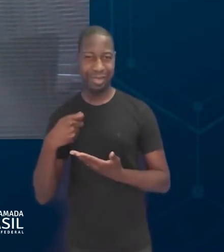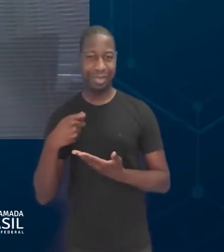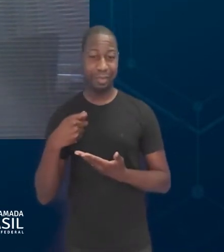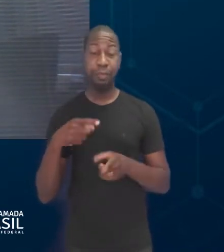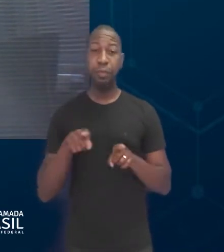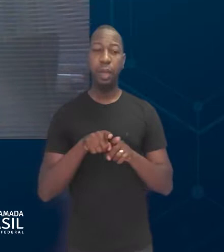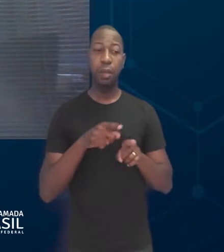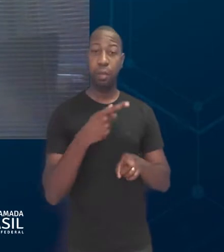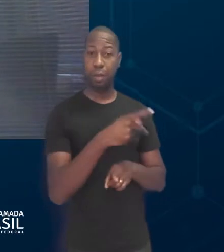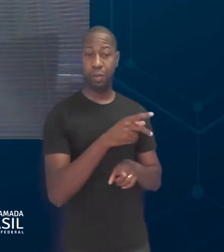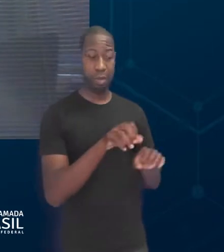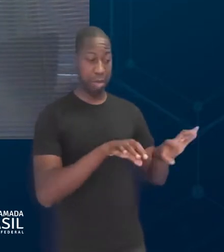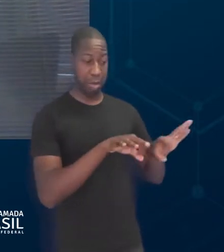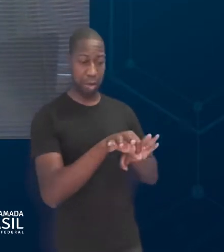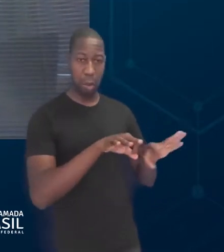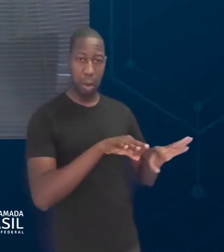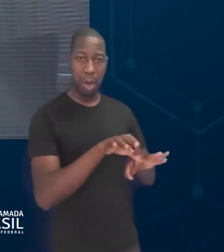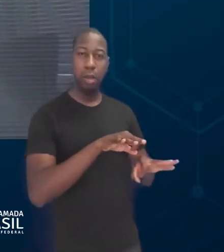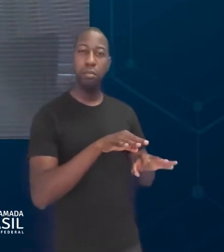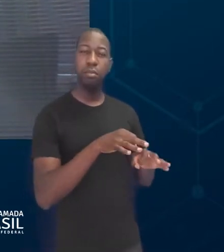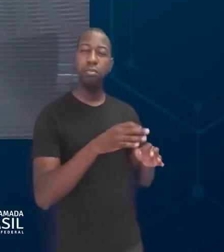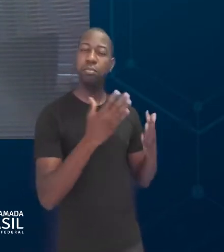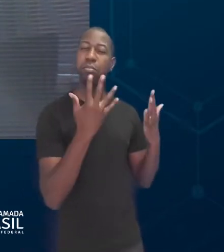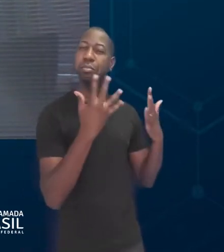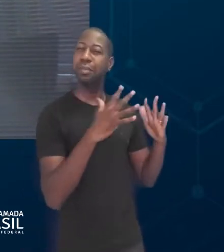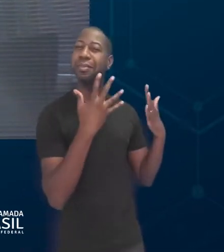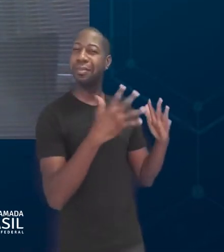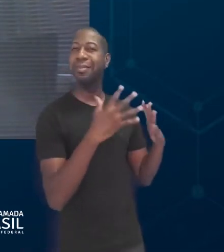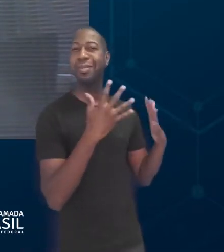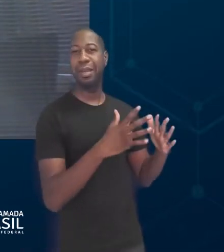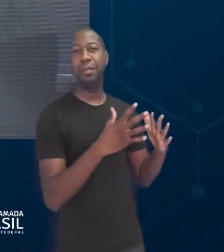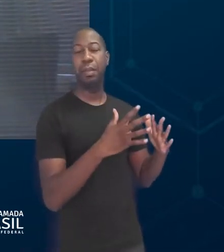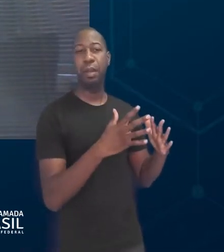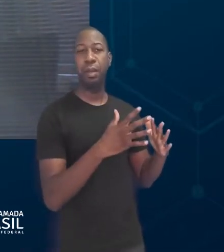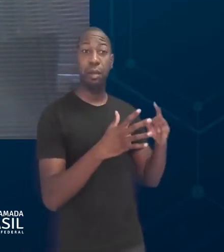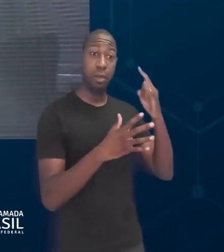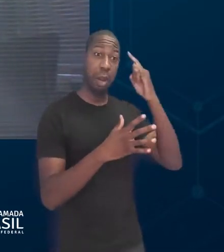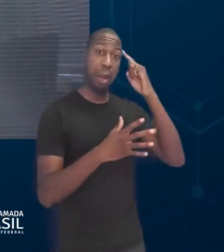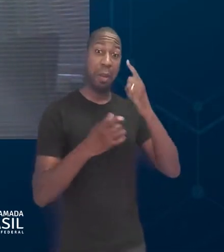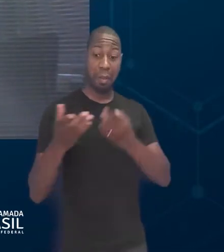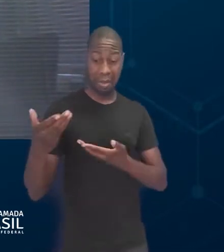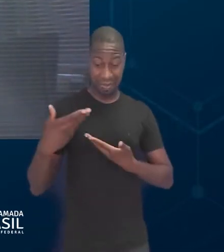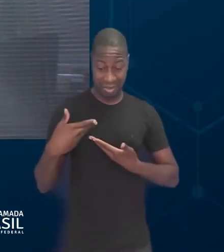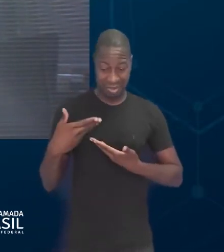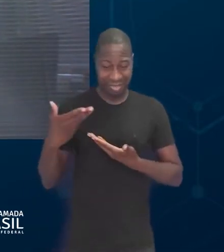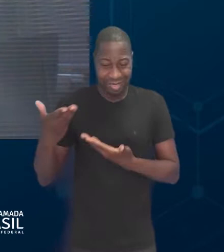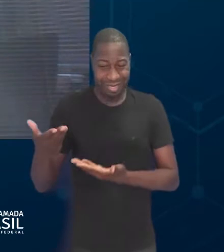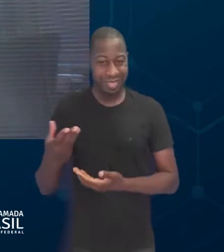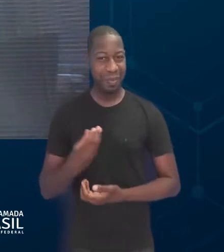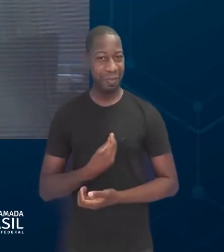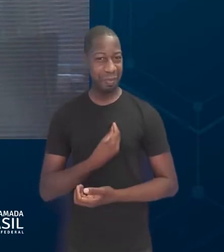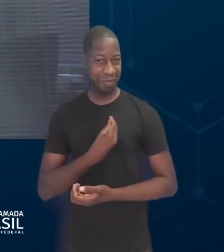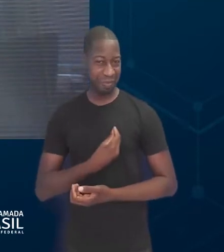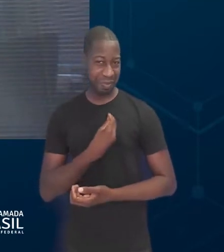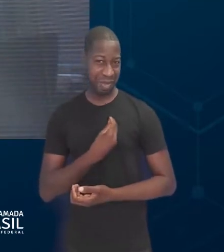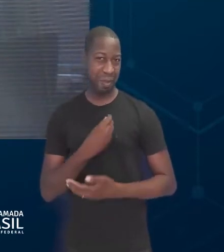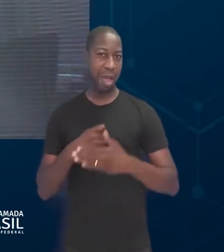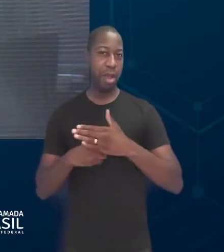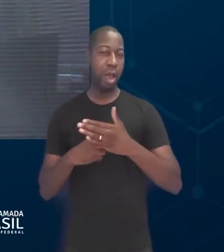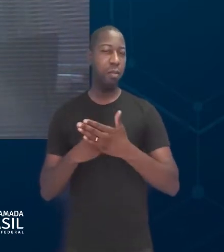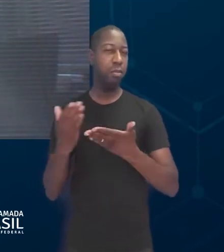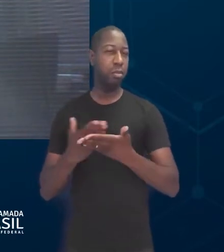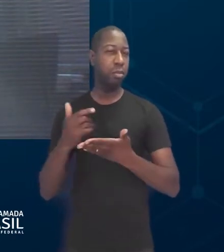aos organizadores por sempre lembrarem e convidarem a Volkswagen Caminhões e Ônibus para participar da Feira do Livro de